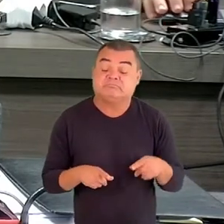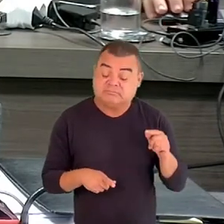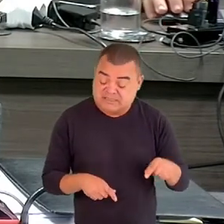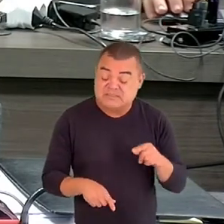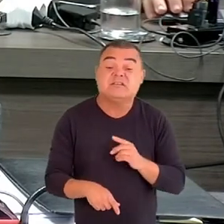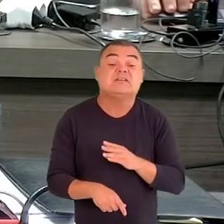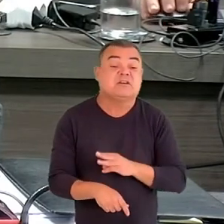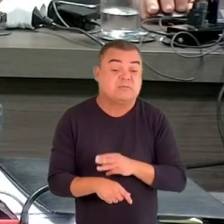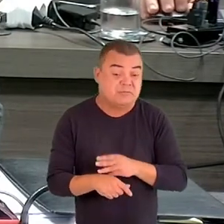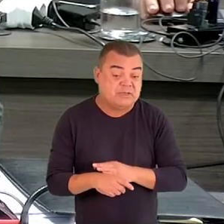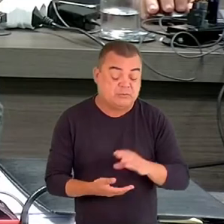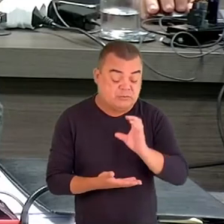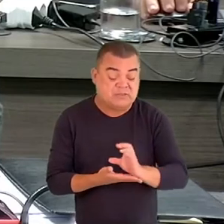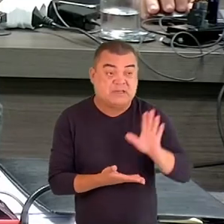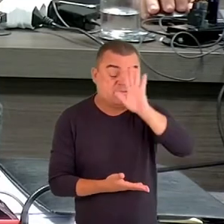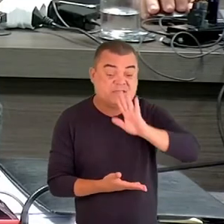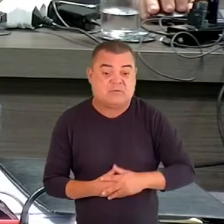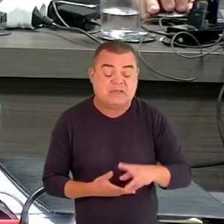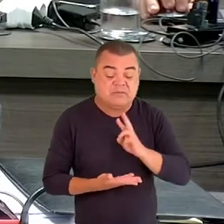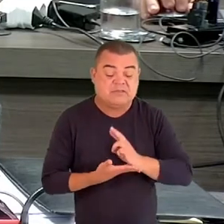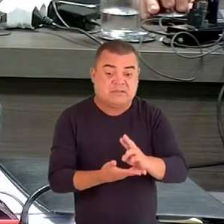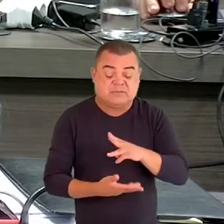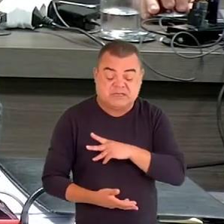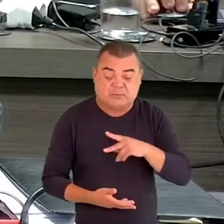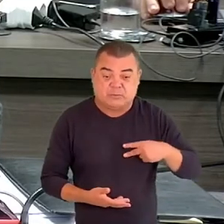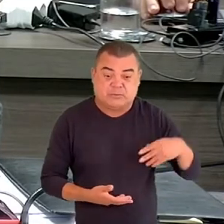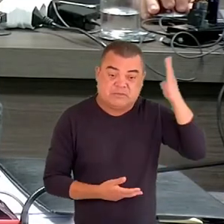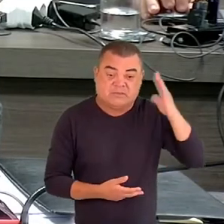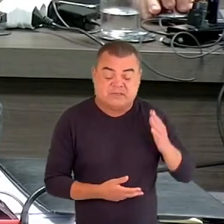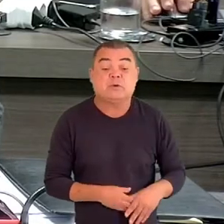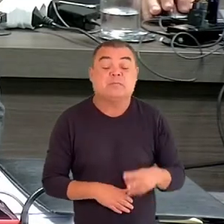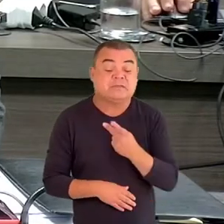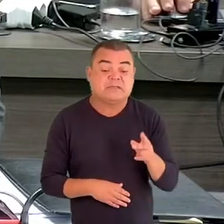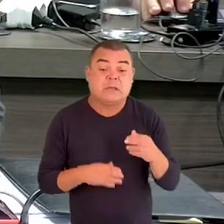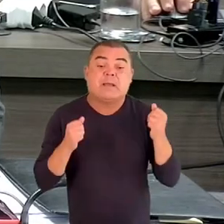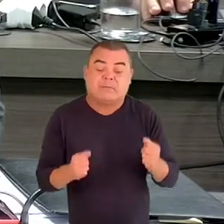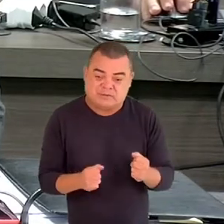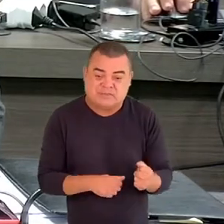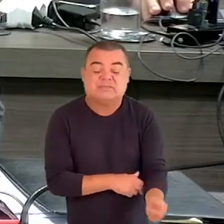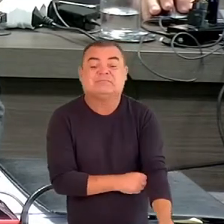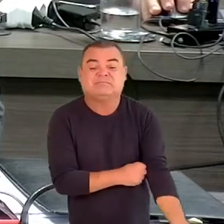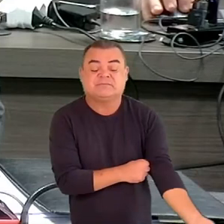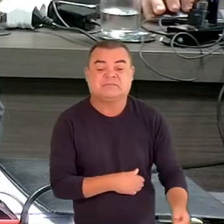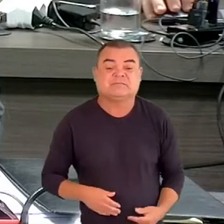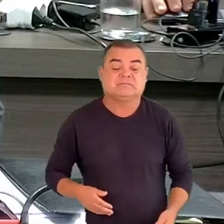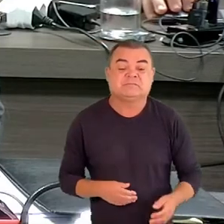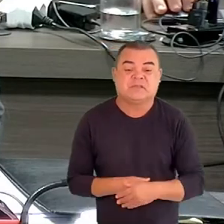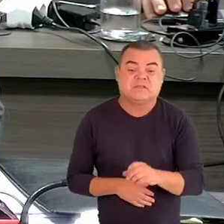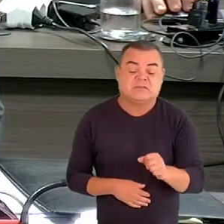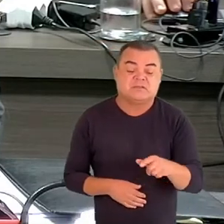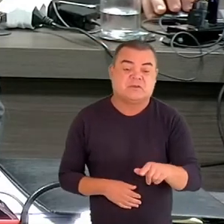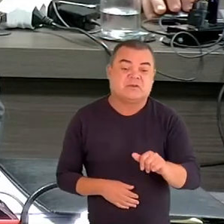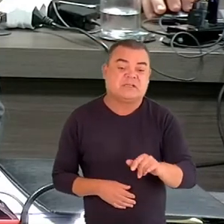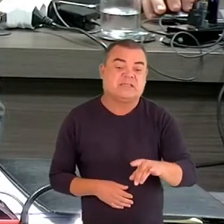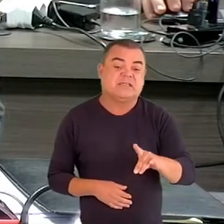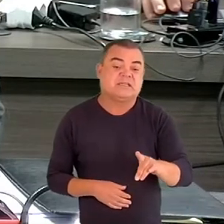Conselho Nacional, aqui representando o Ministério Público Brasileiro, presidente, possa se solidarizar com a ministra Carmen Lúcia, que tem essa